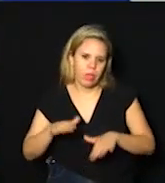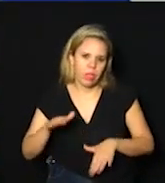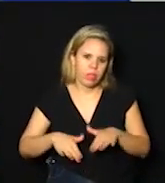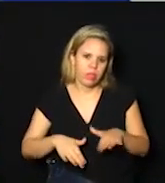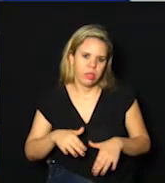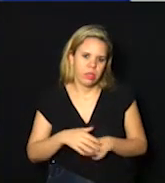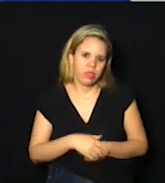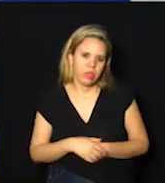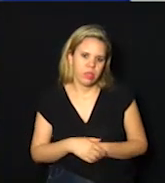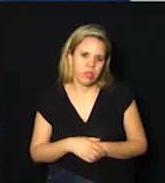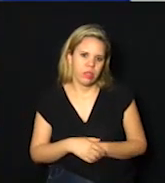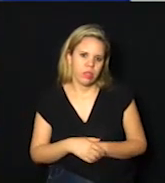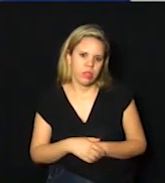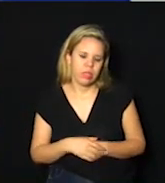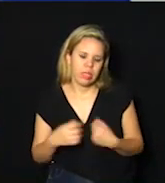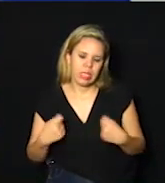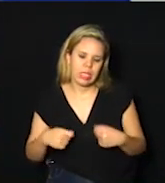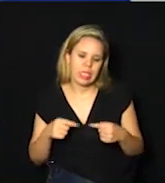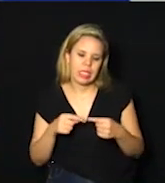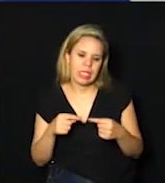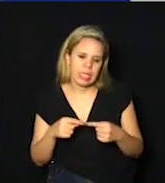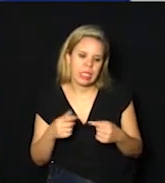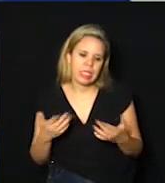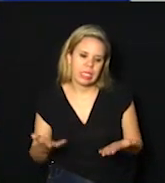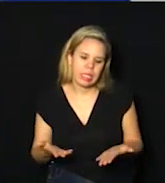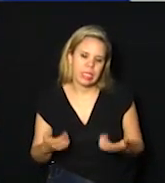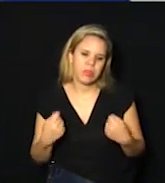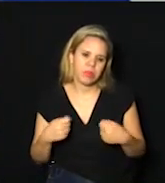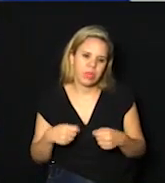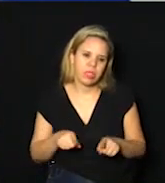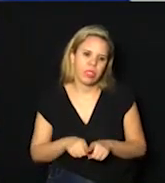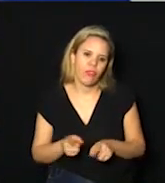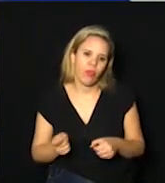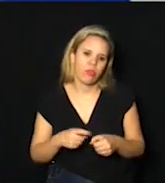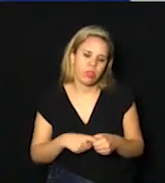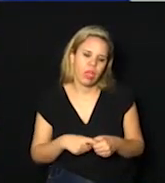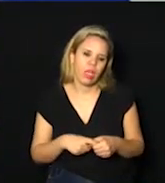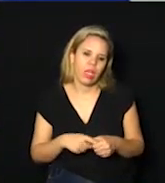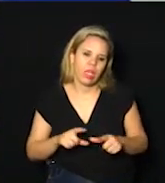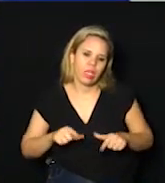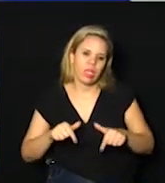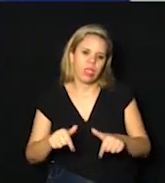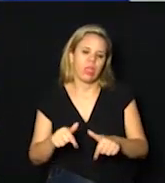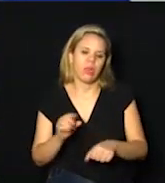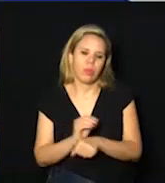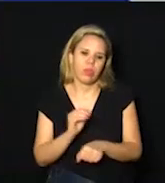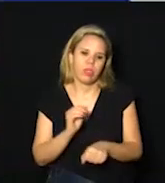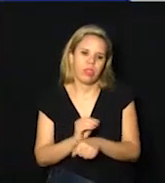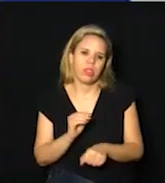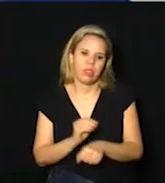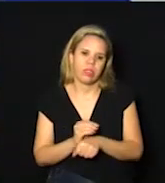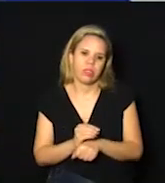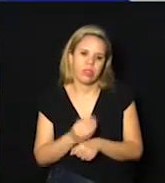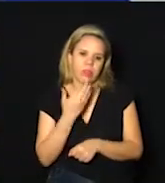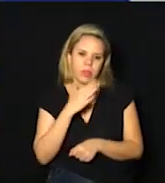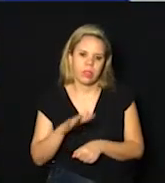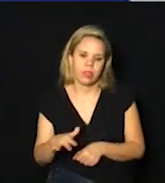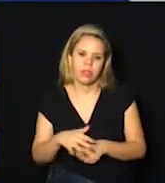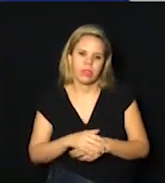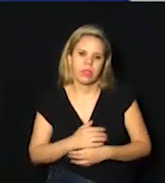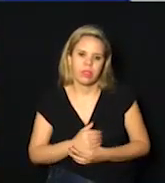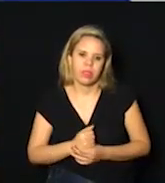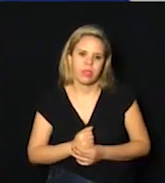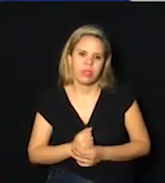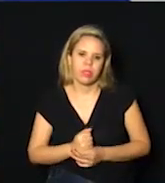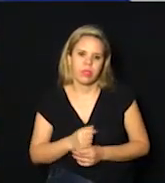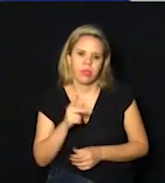com as necessidades de medidas de proteção para as crianças e para